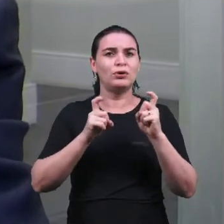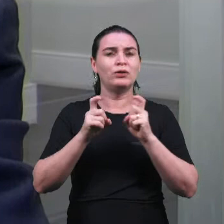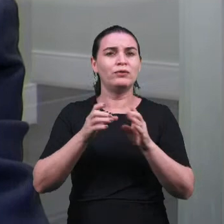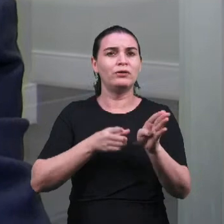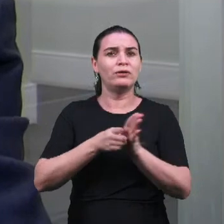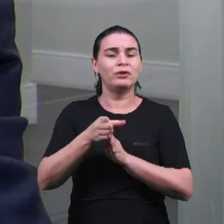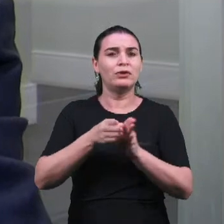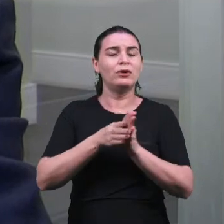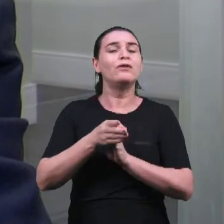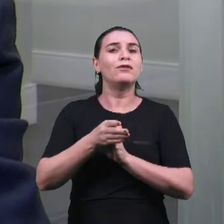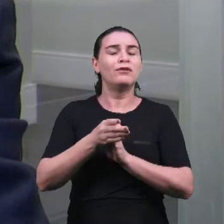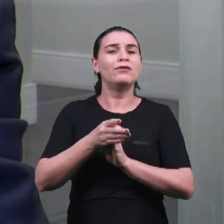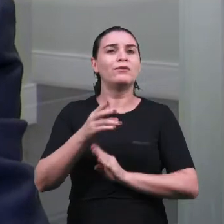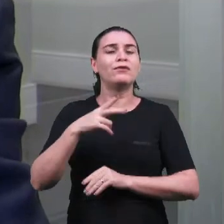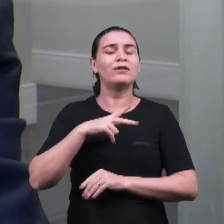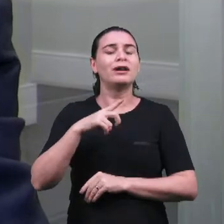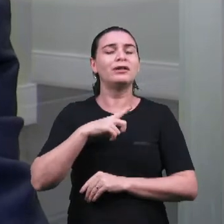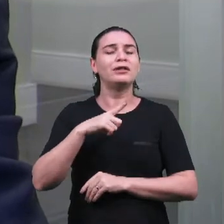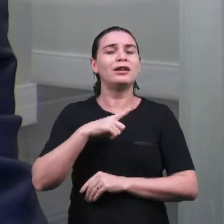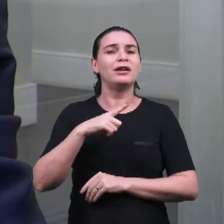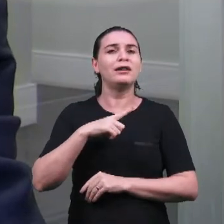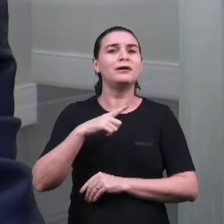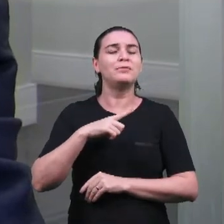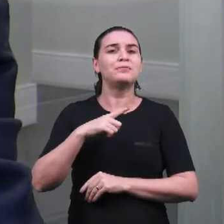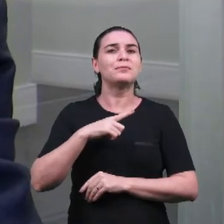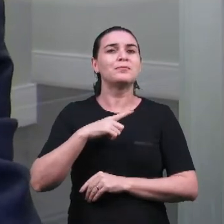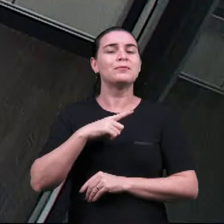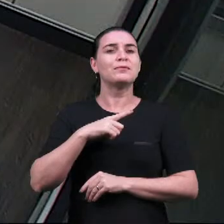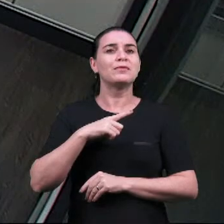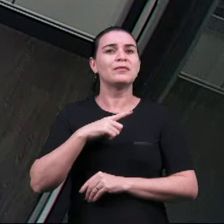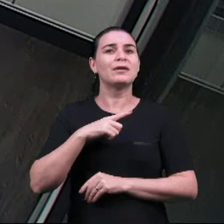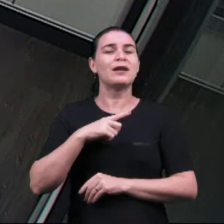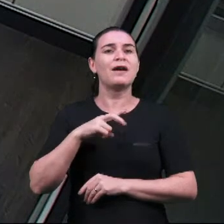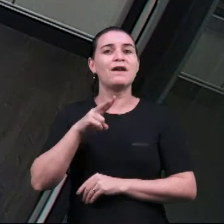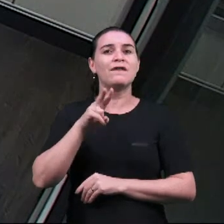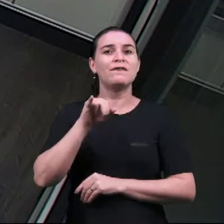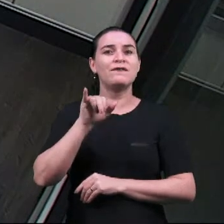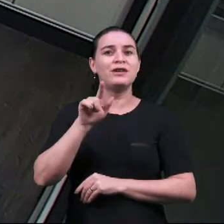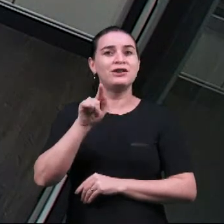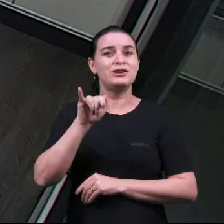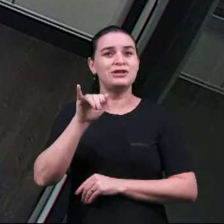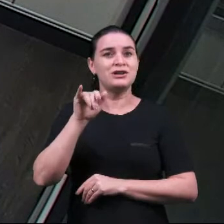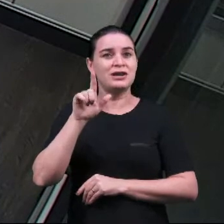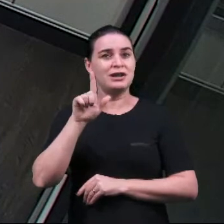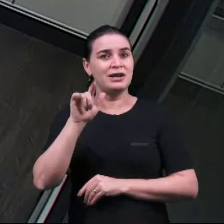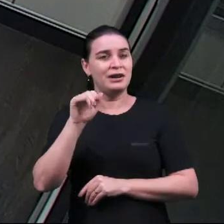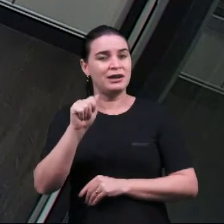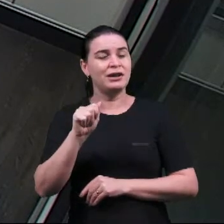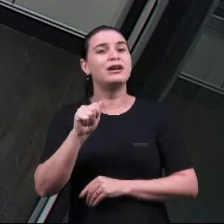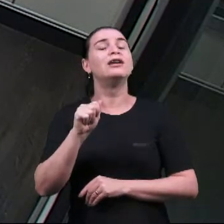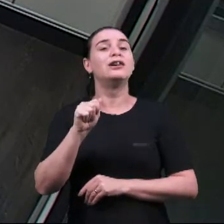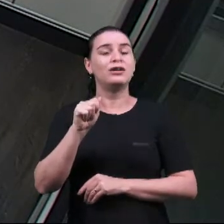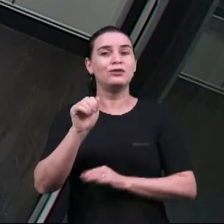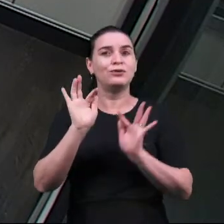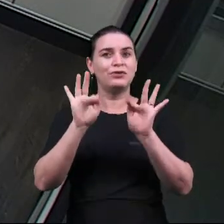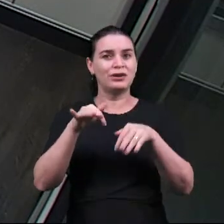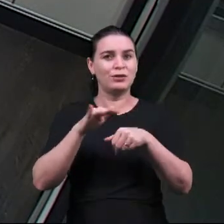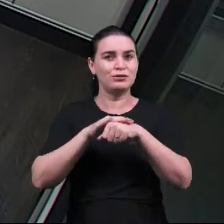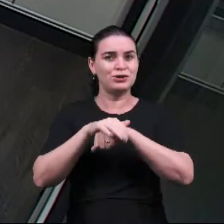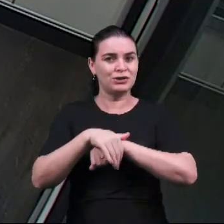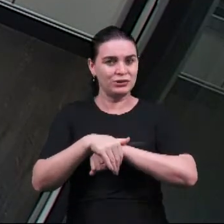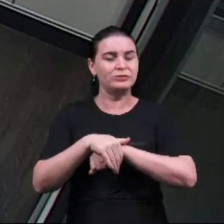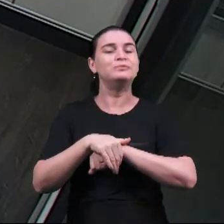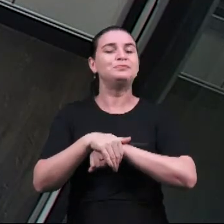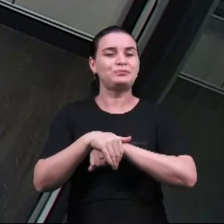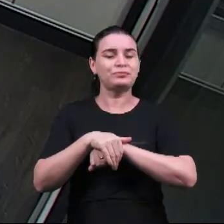sobre a vigília de fim de ano, né? Que os irmãos estão ansiosos. Já estão me perguntando aqui As notícias são boas. Se